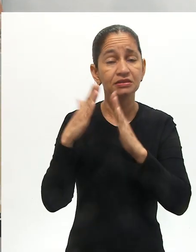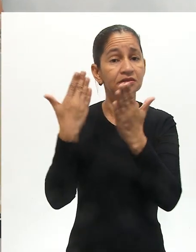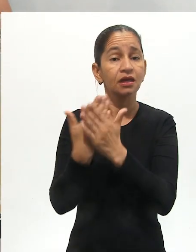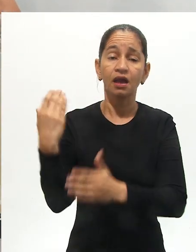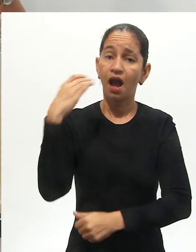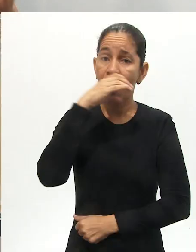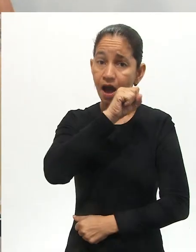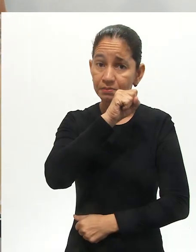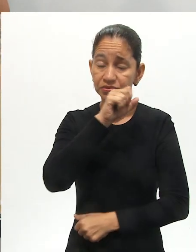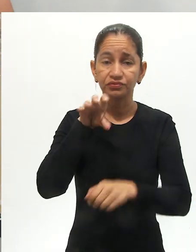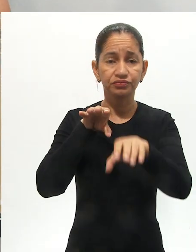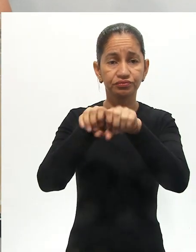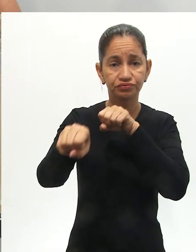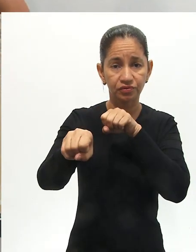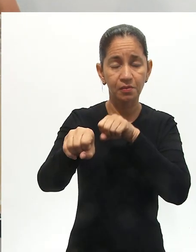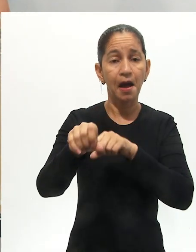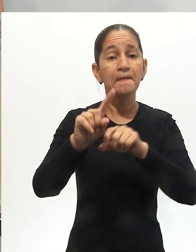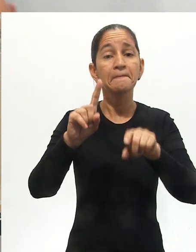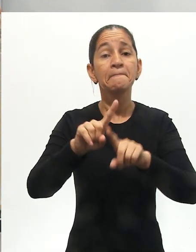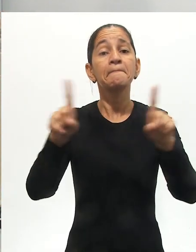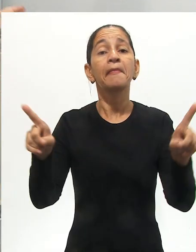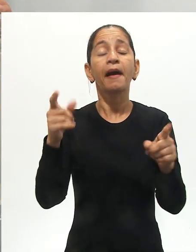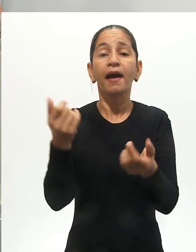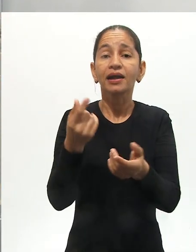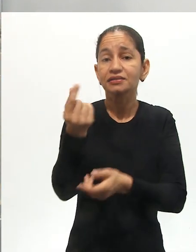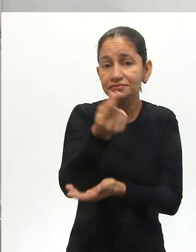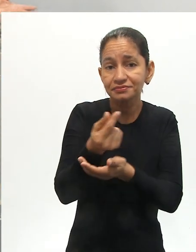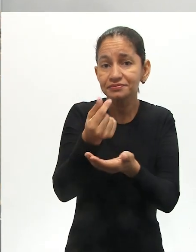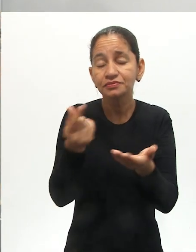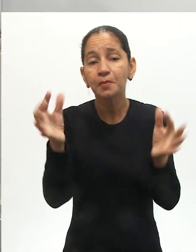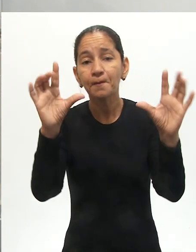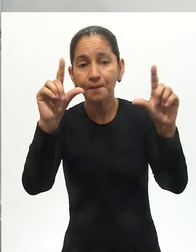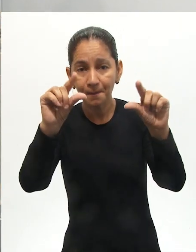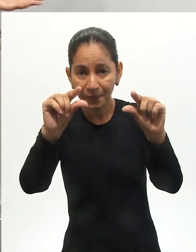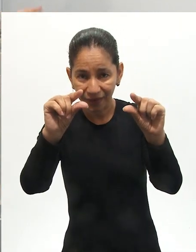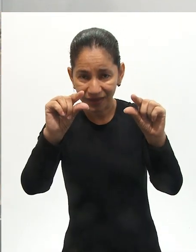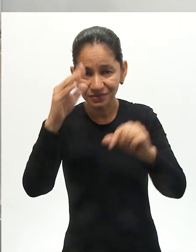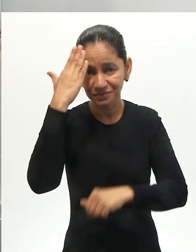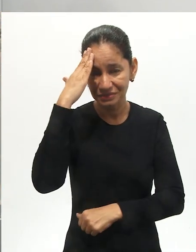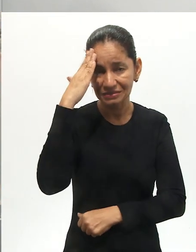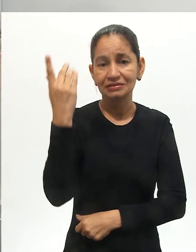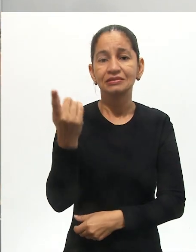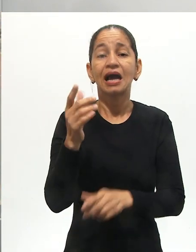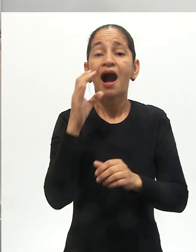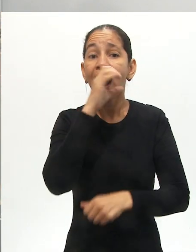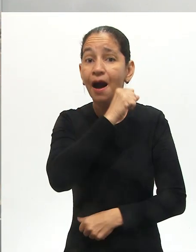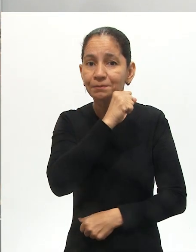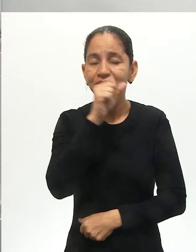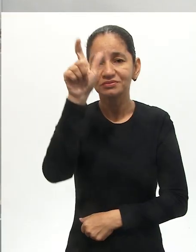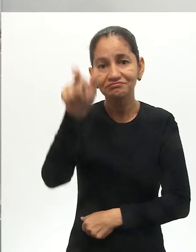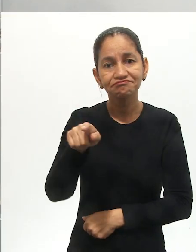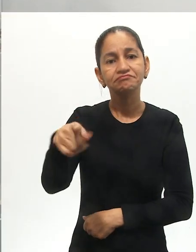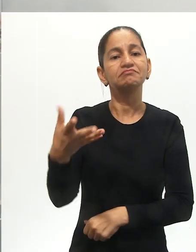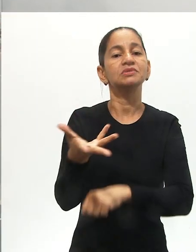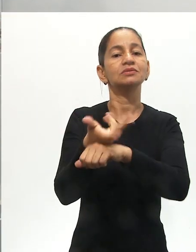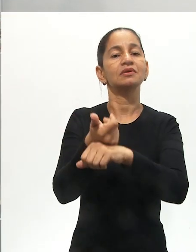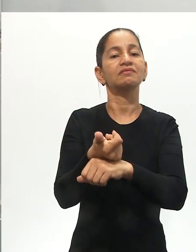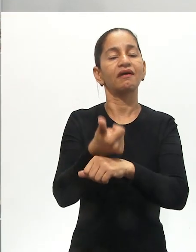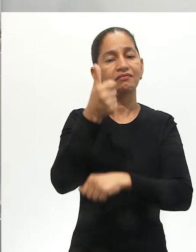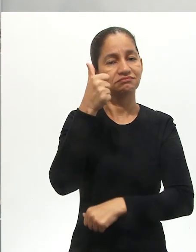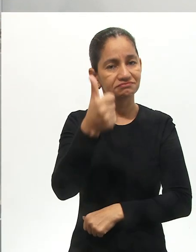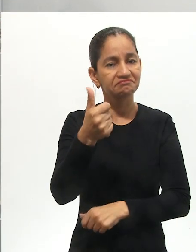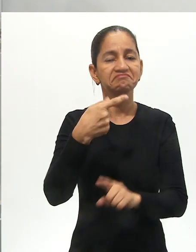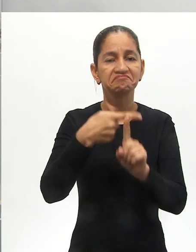ela deve ser eficiente a partir do momento em que ela forma, com menores custos, uma mão de obra